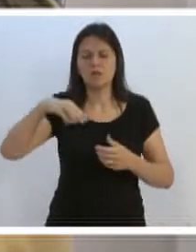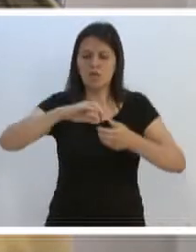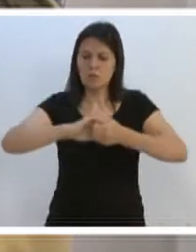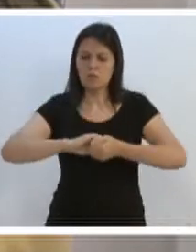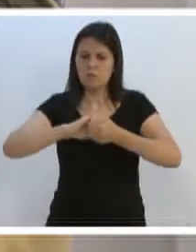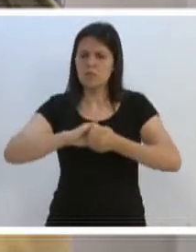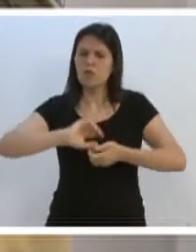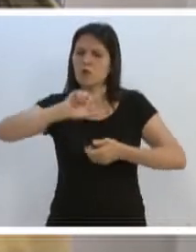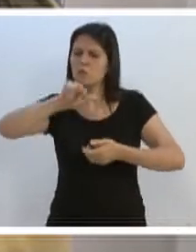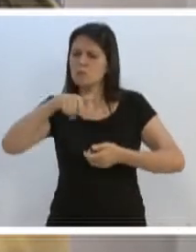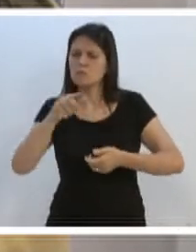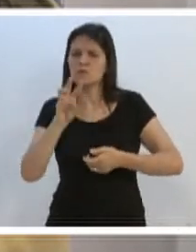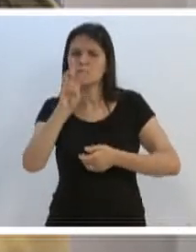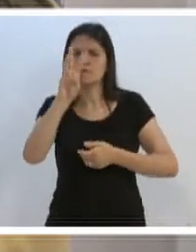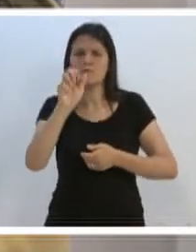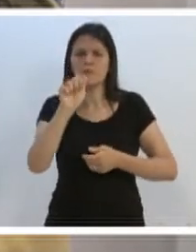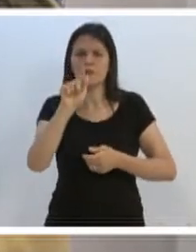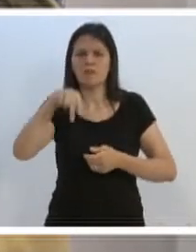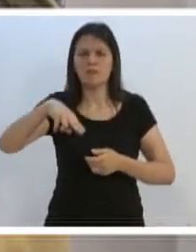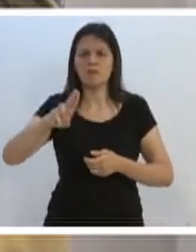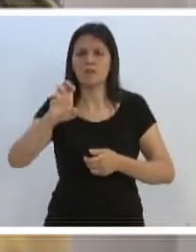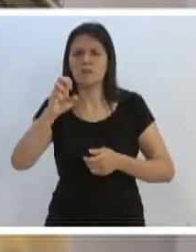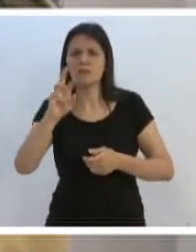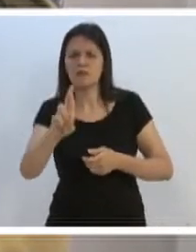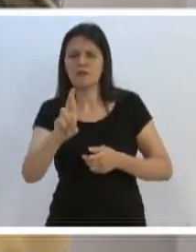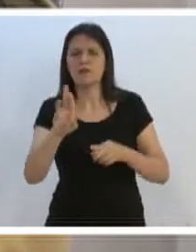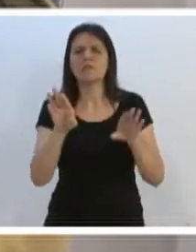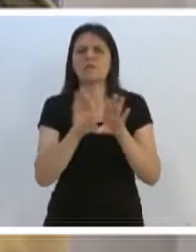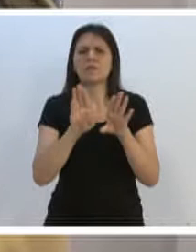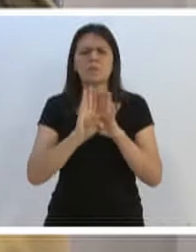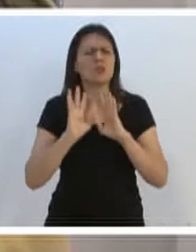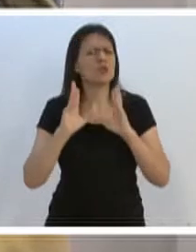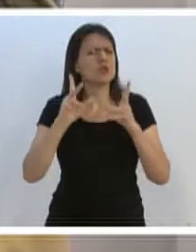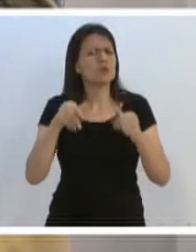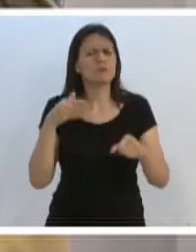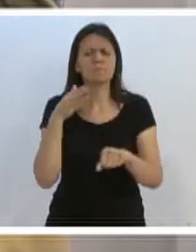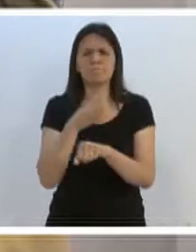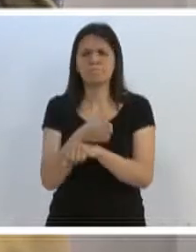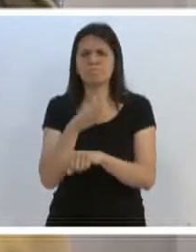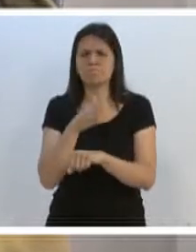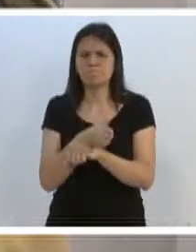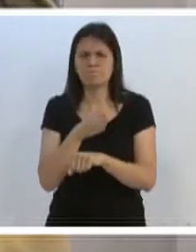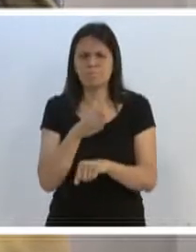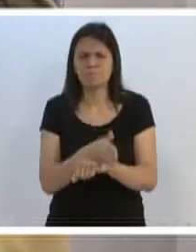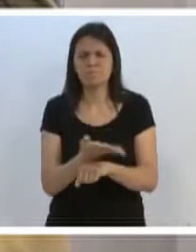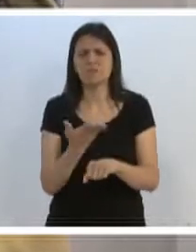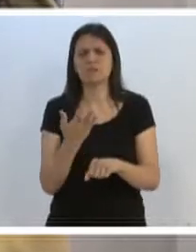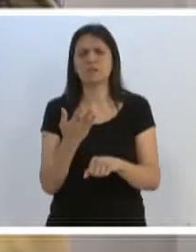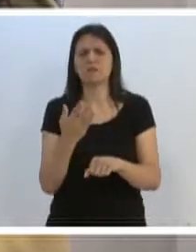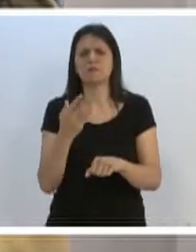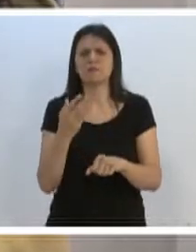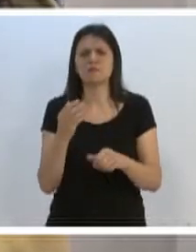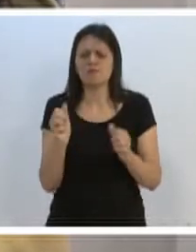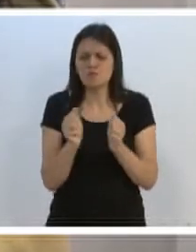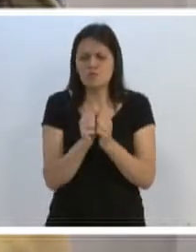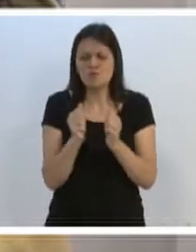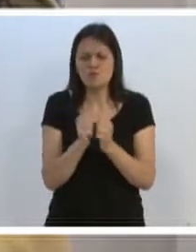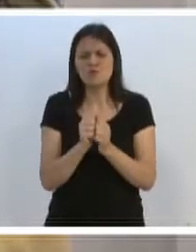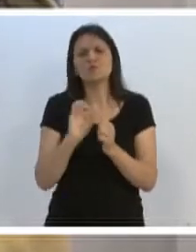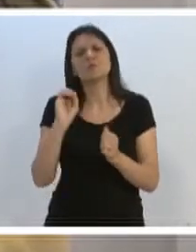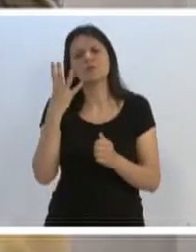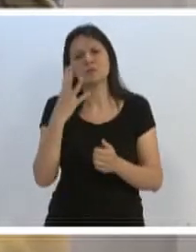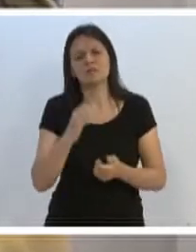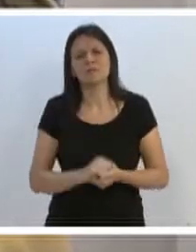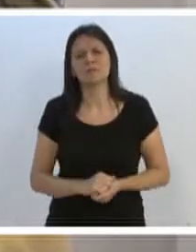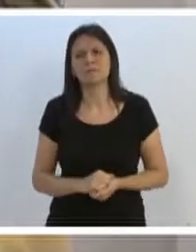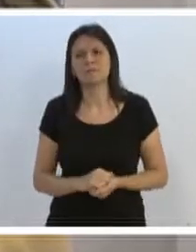demais, o Wagner, o Mauro e também todos aqueles que tiveram lá se juntando para que este grande evento.